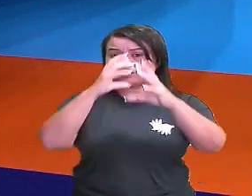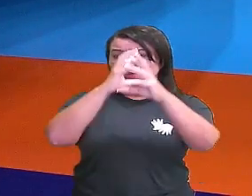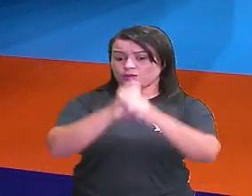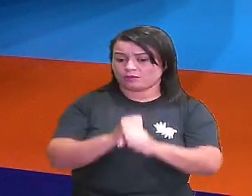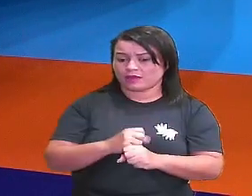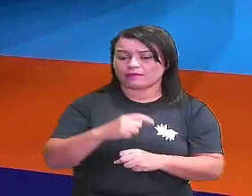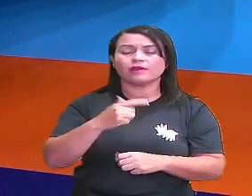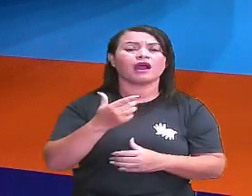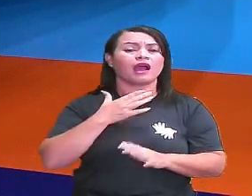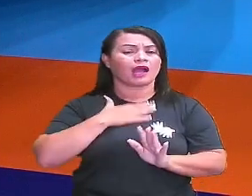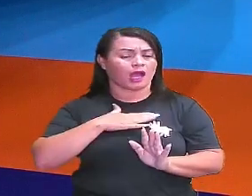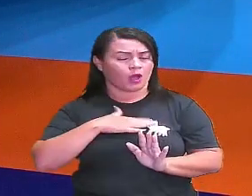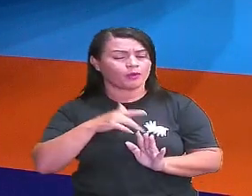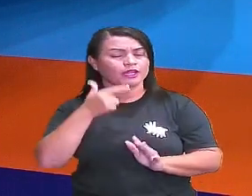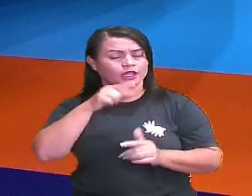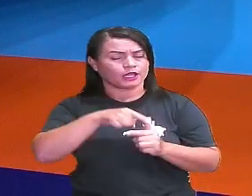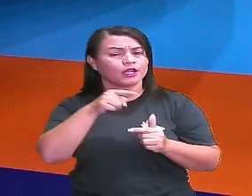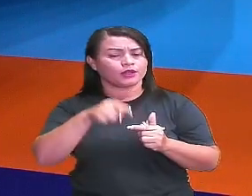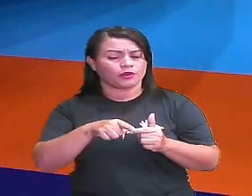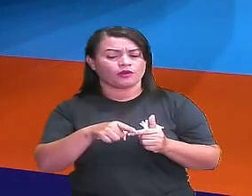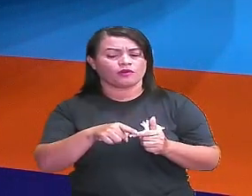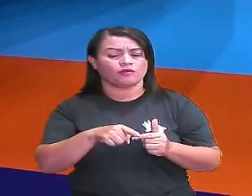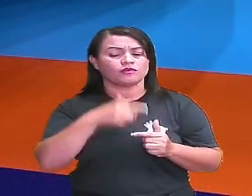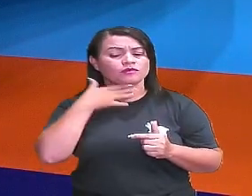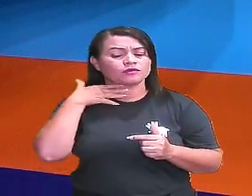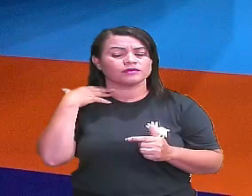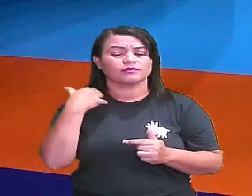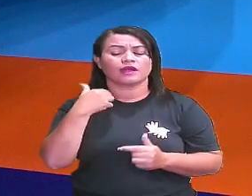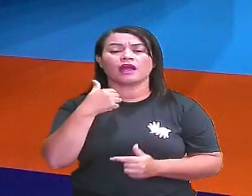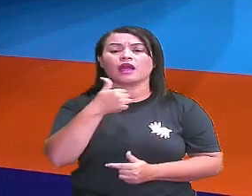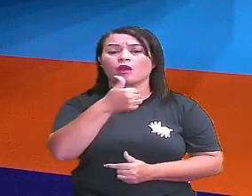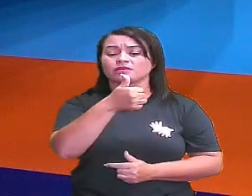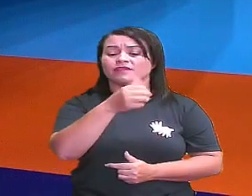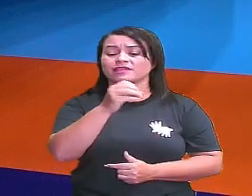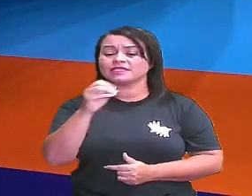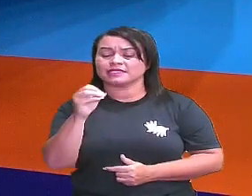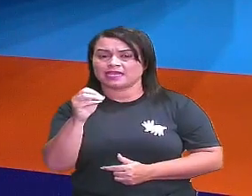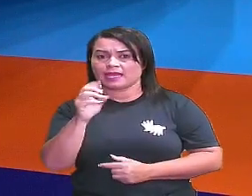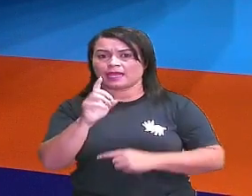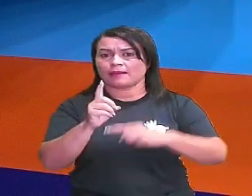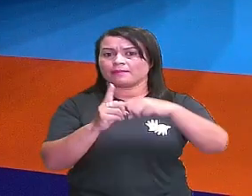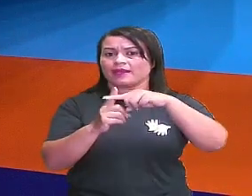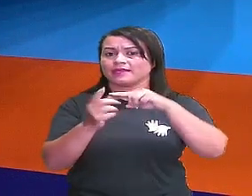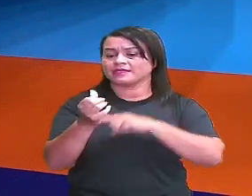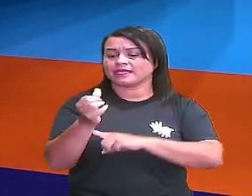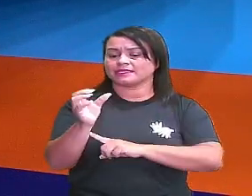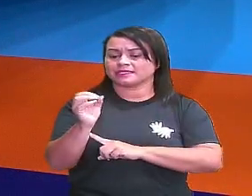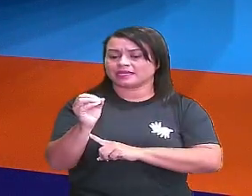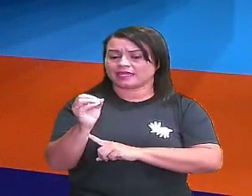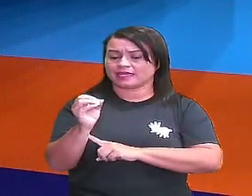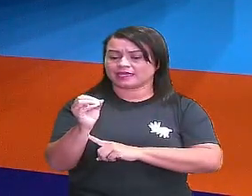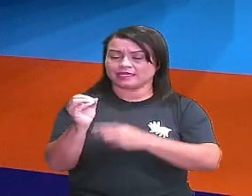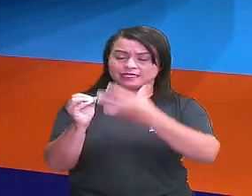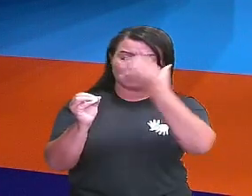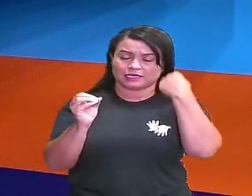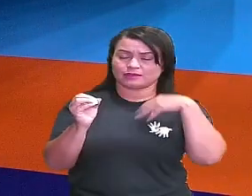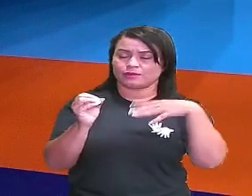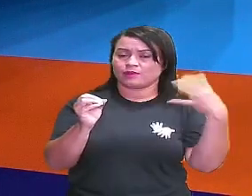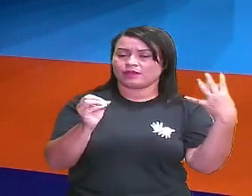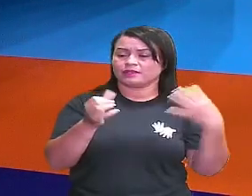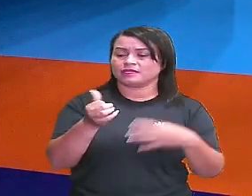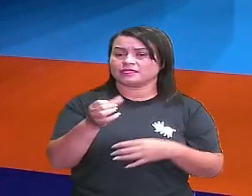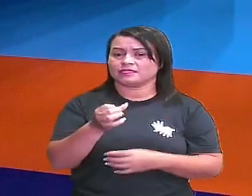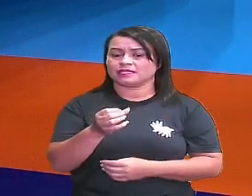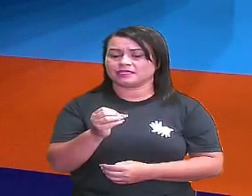tenho 100, vamos para o 125 primeiro. Esquece o 25, pega 100. 100 mais 60, esquece o 4, 160,